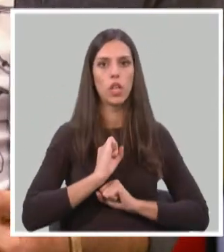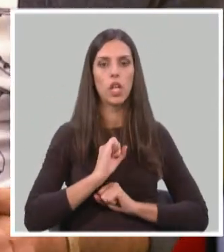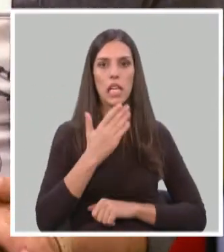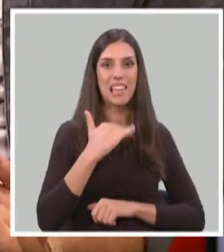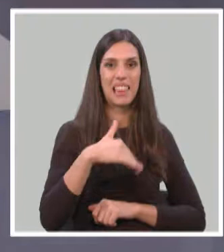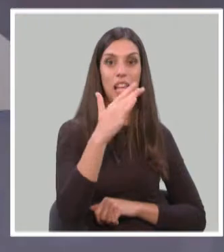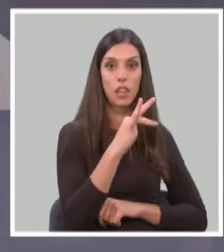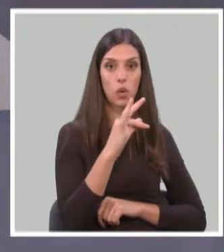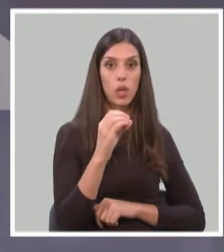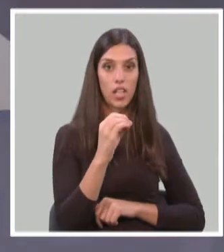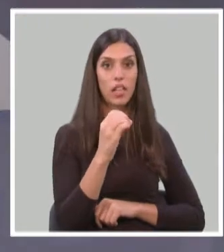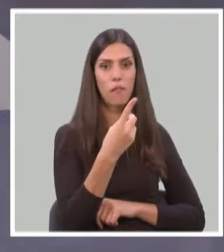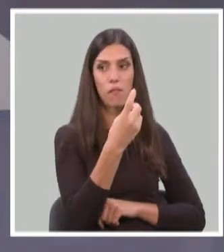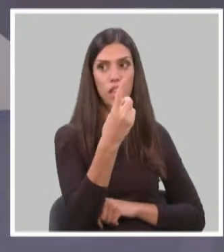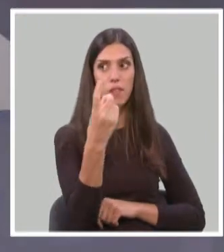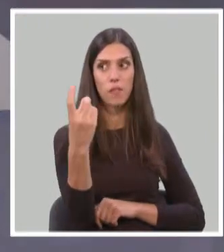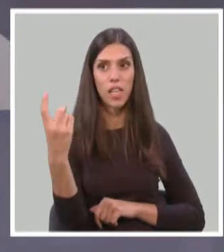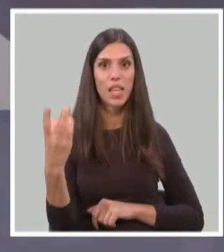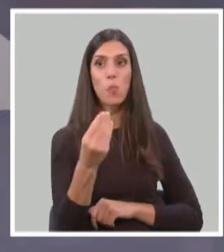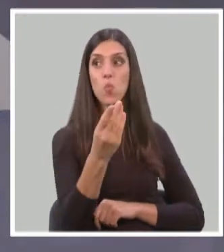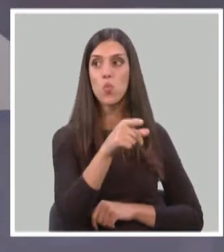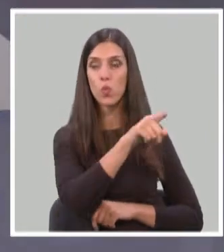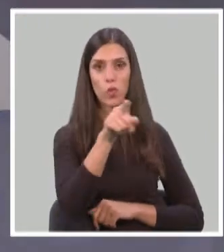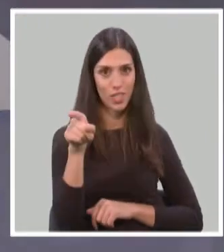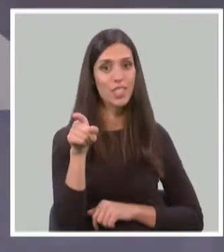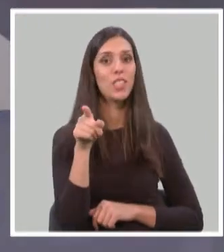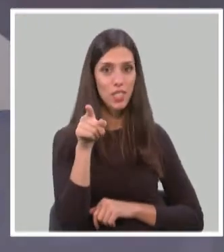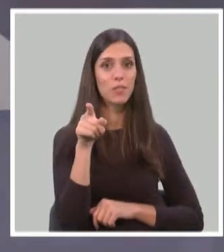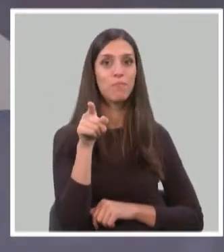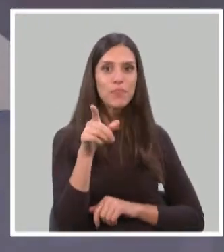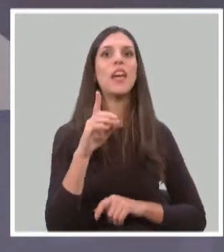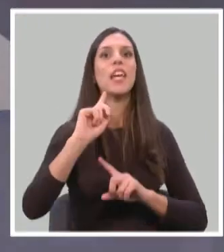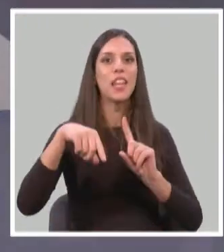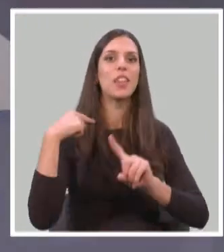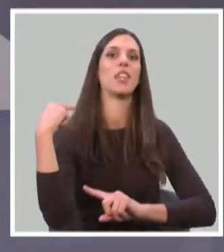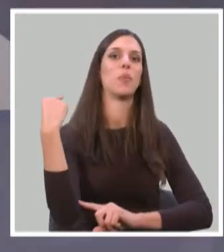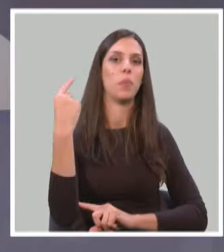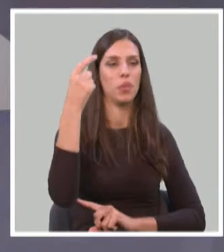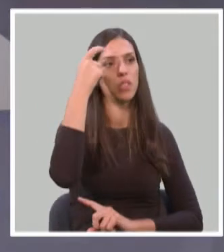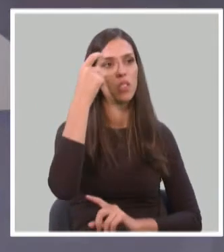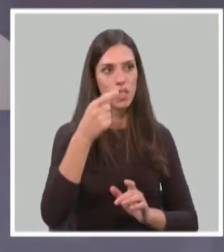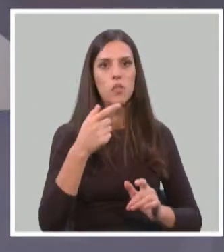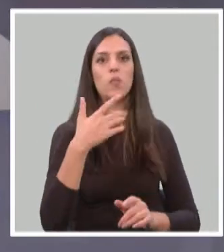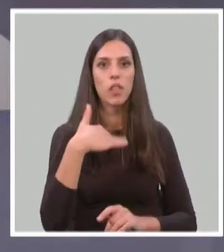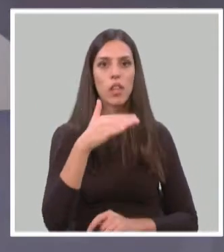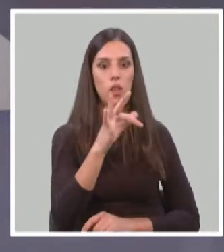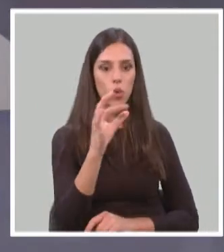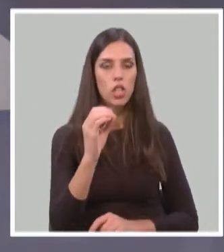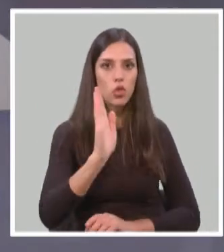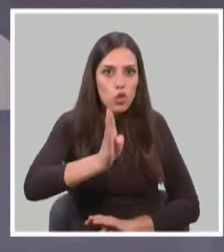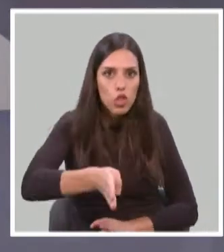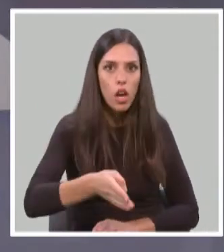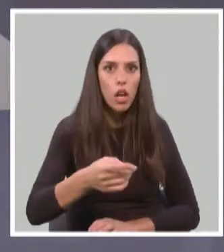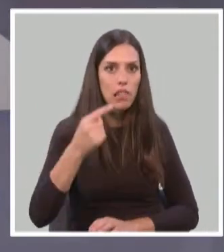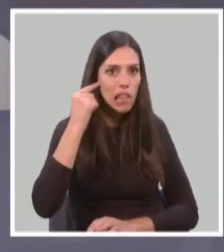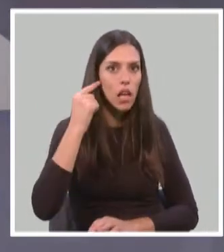falta muito a todos vós, seus sacanas, para lá chegar, mas quando chegas pensas, é inevitável pensar que estás a meio